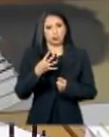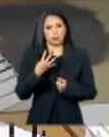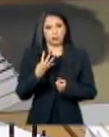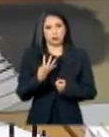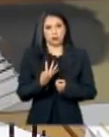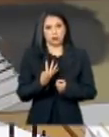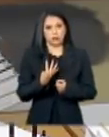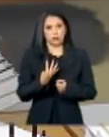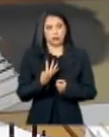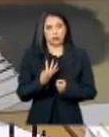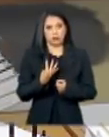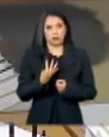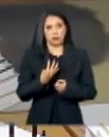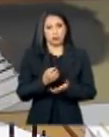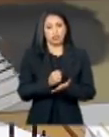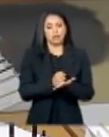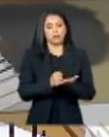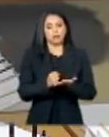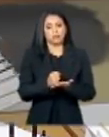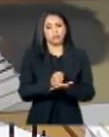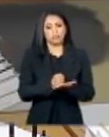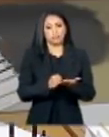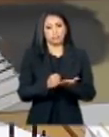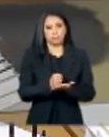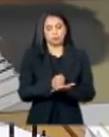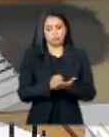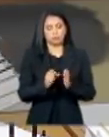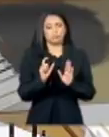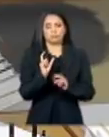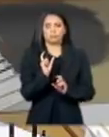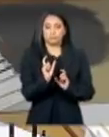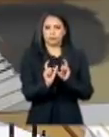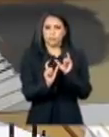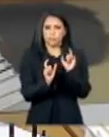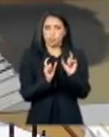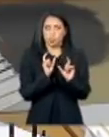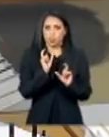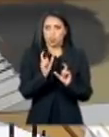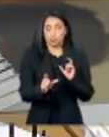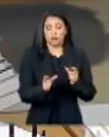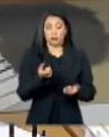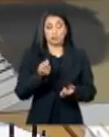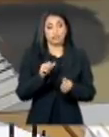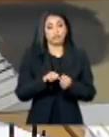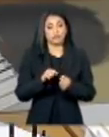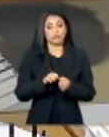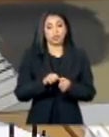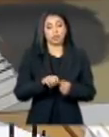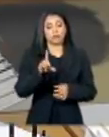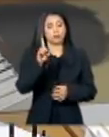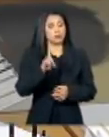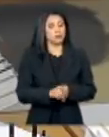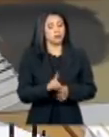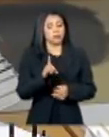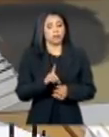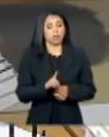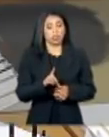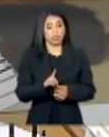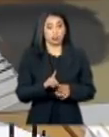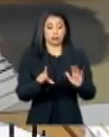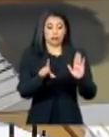há um princípio básico de hermenêutica e aplicação do direito onde o legislador não distingue